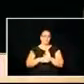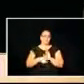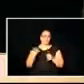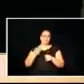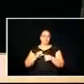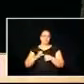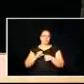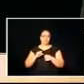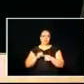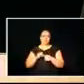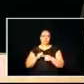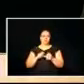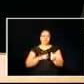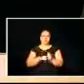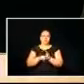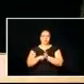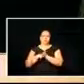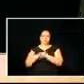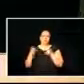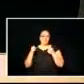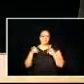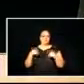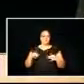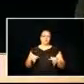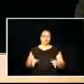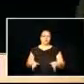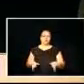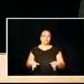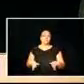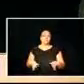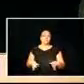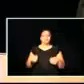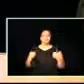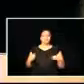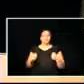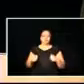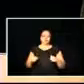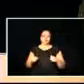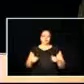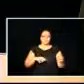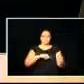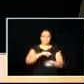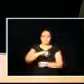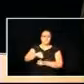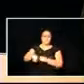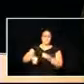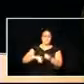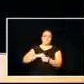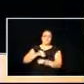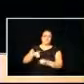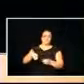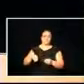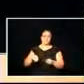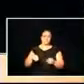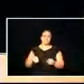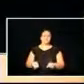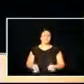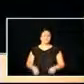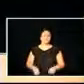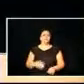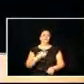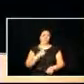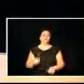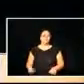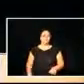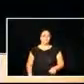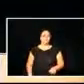anteriores, alegando que precisamos ordenar a máquina pública. E para ordenar a máquina pública, precisamos então pensar aí na